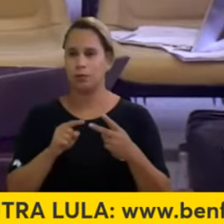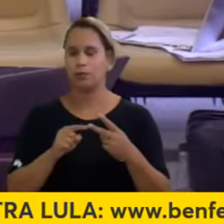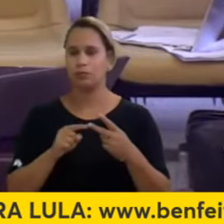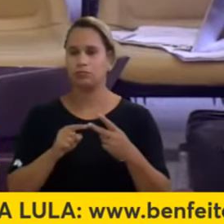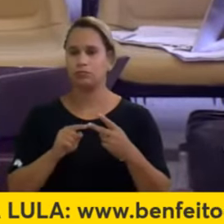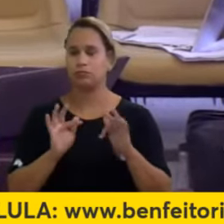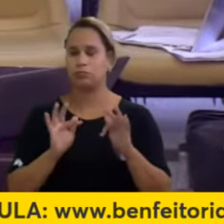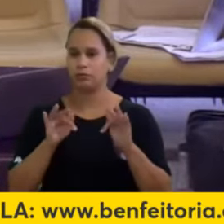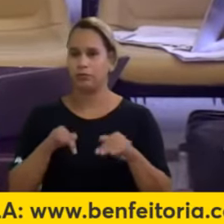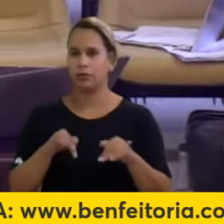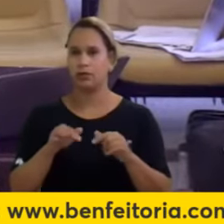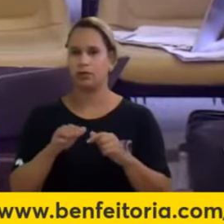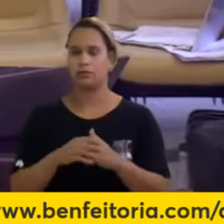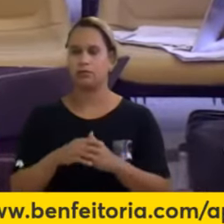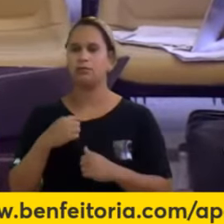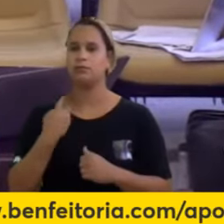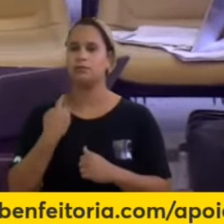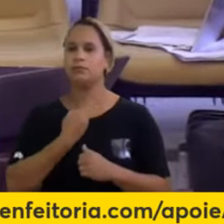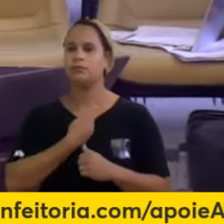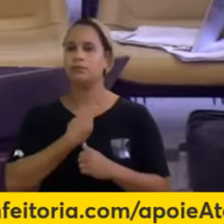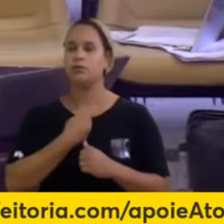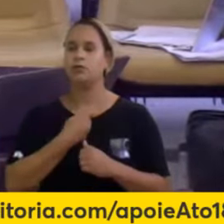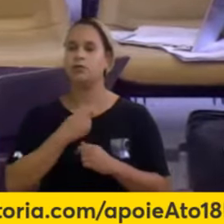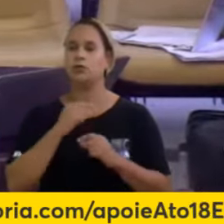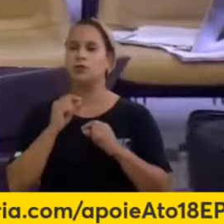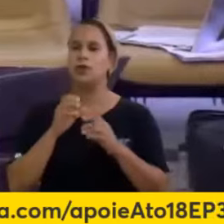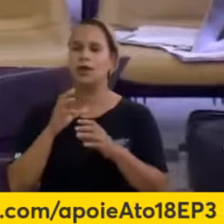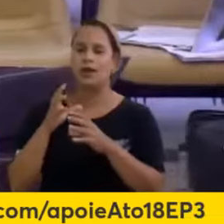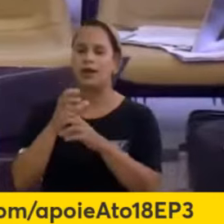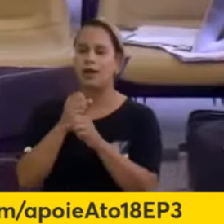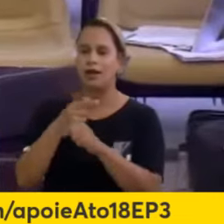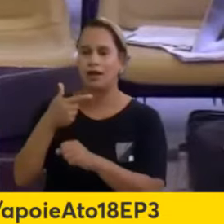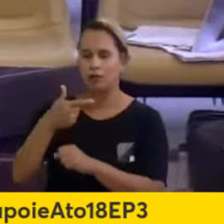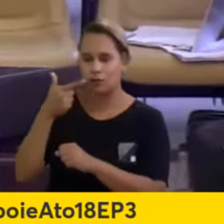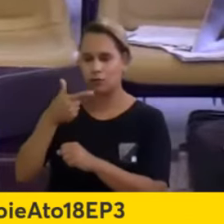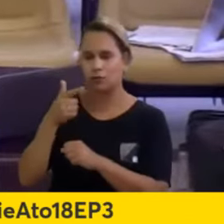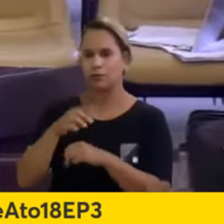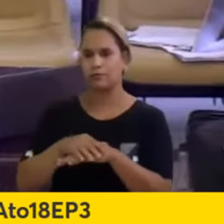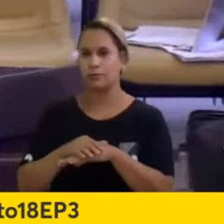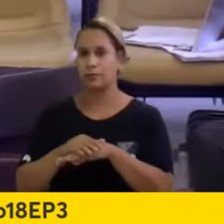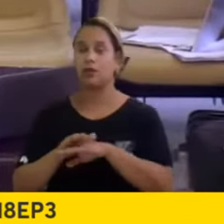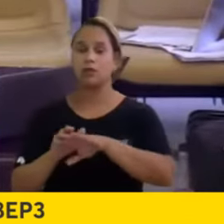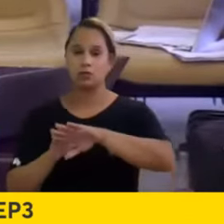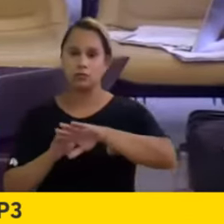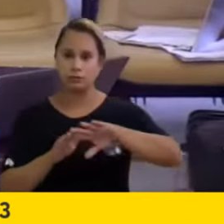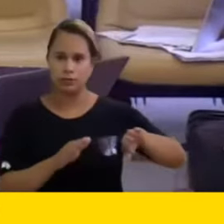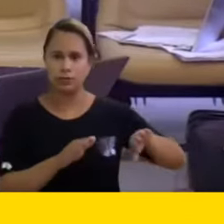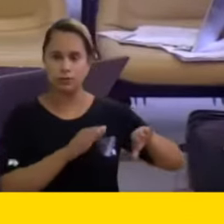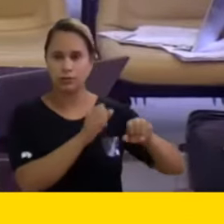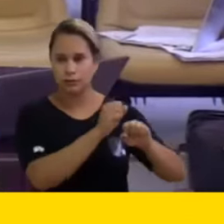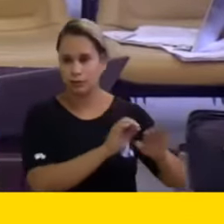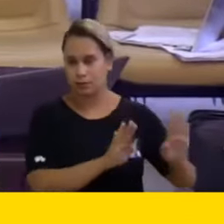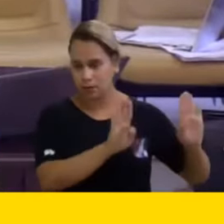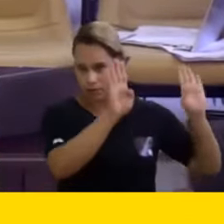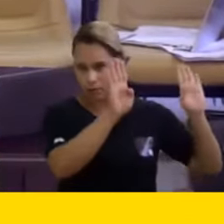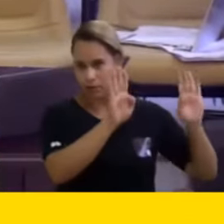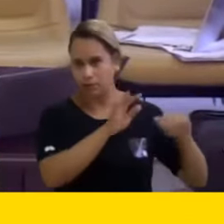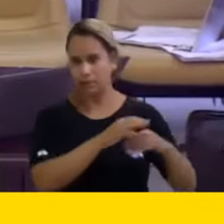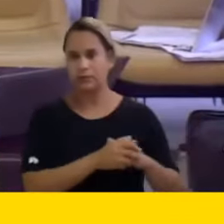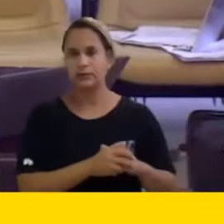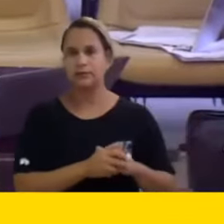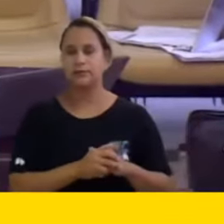eh nós fizemos inclusive um segundo cálculo tirando a circunscrição eleitoral isso tá no memorial de vossas excelências se eu tiro a circunscrição